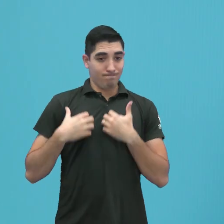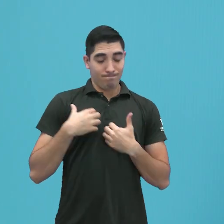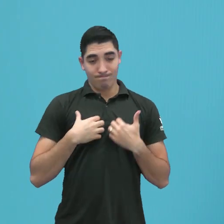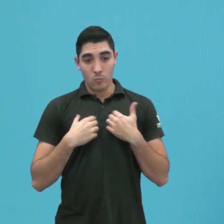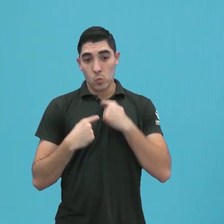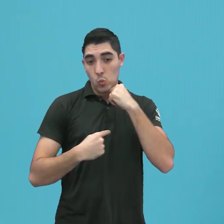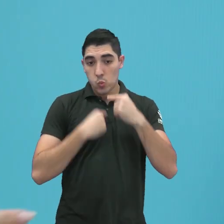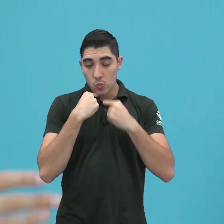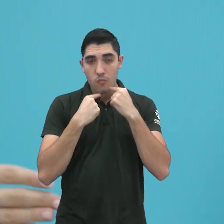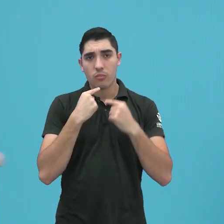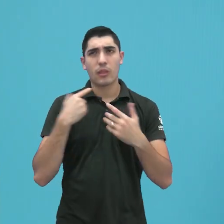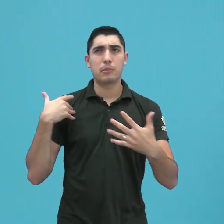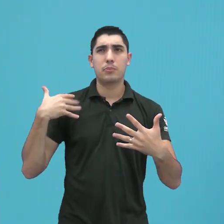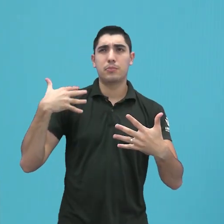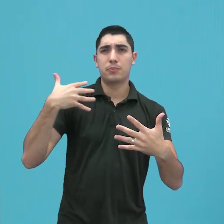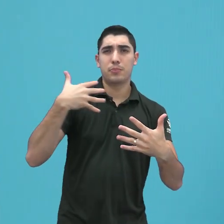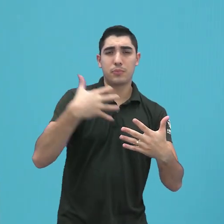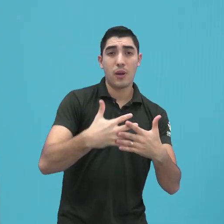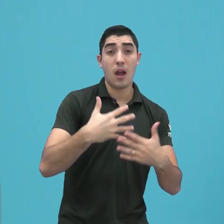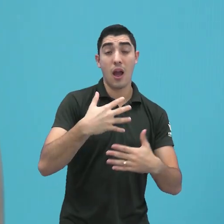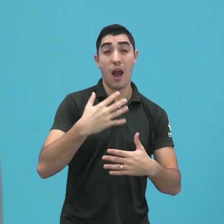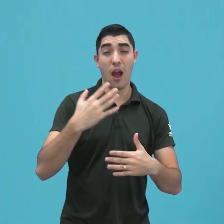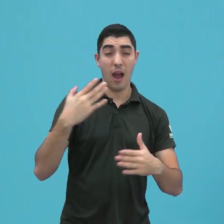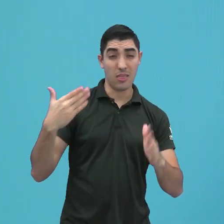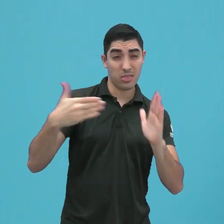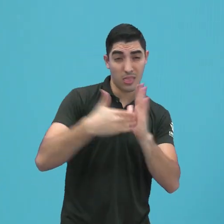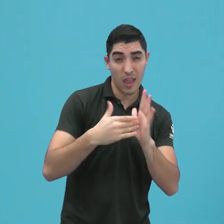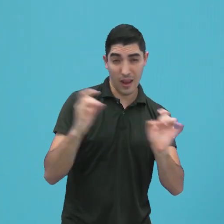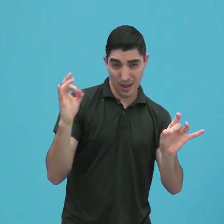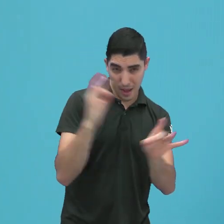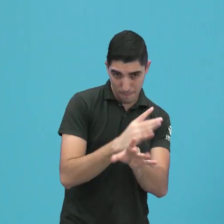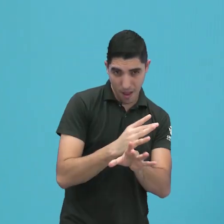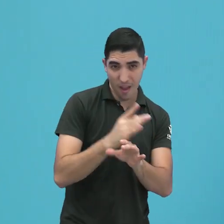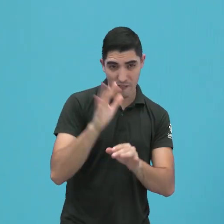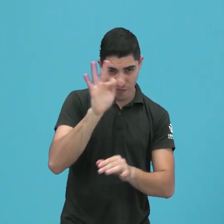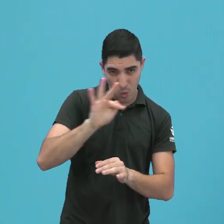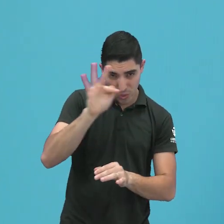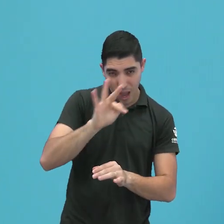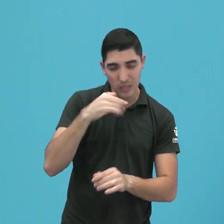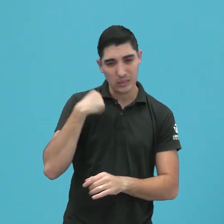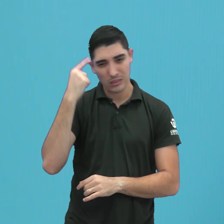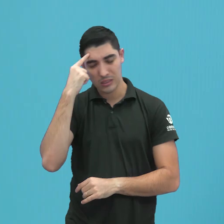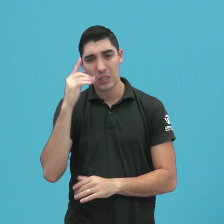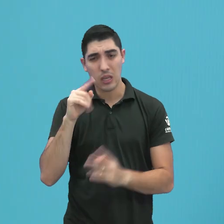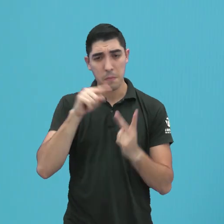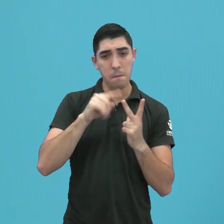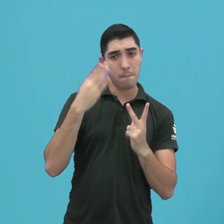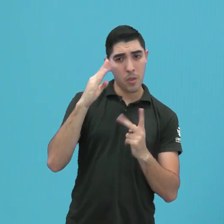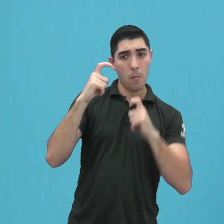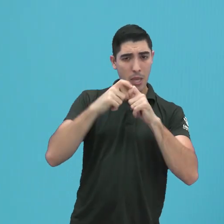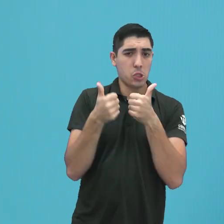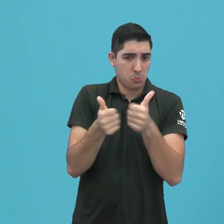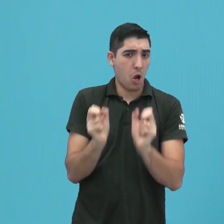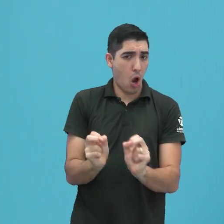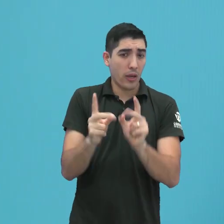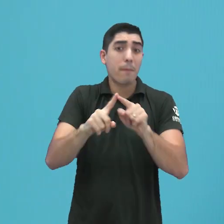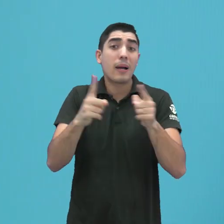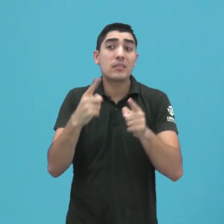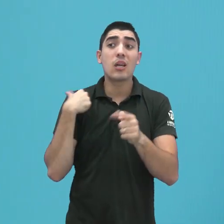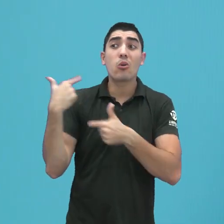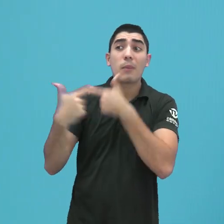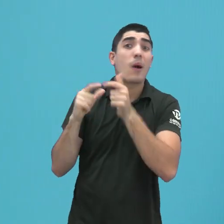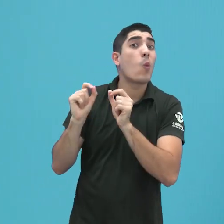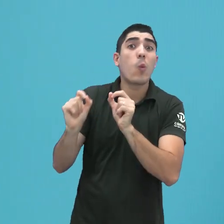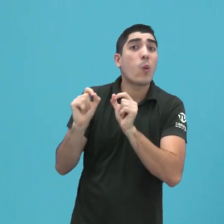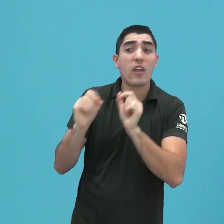o último ano, qual área da biomedicina seguir, eu também fiquei na dúvida. Então, Sim. esse negócio de pressão, às vezes a gente tem a pressão